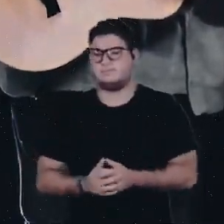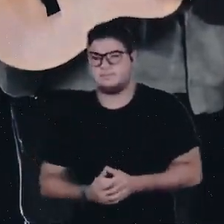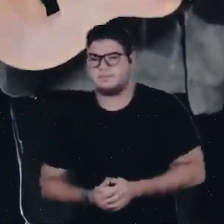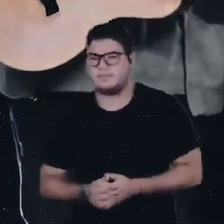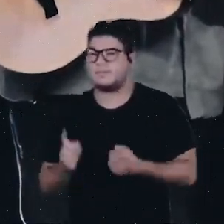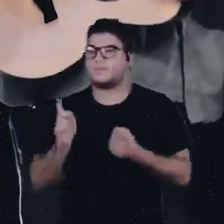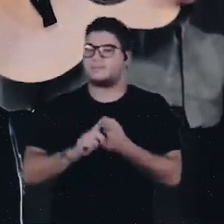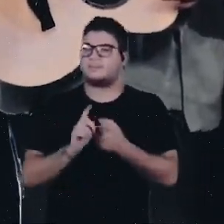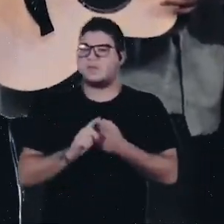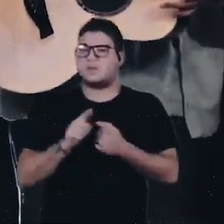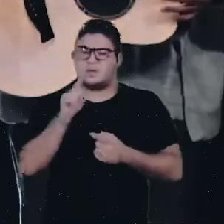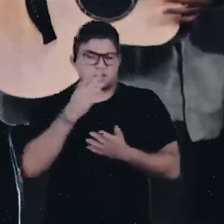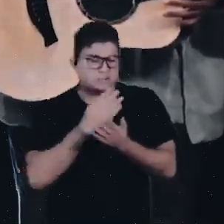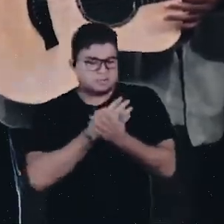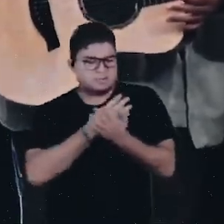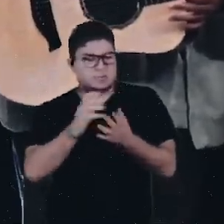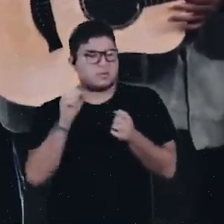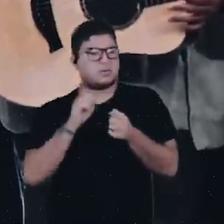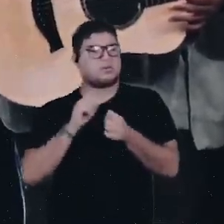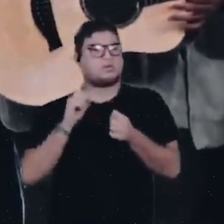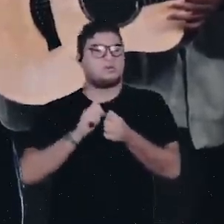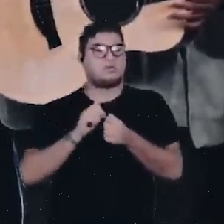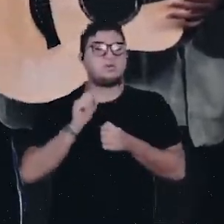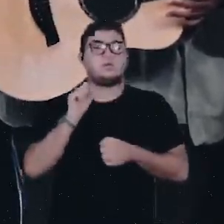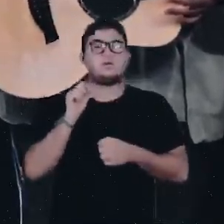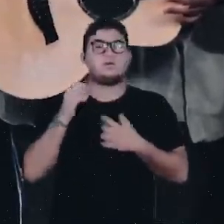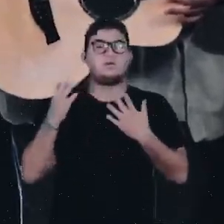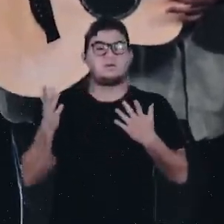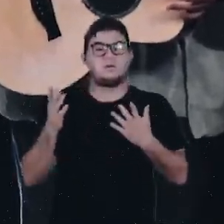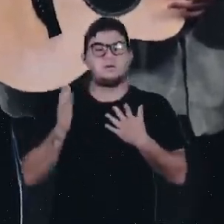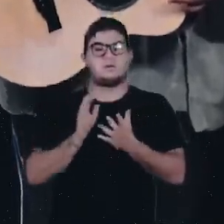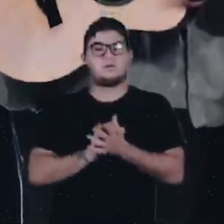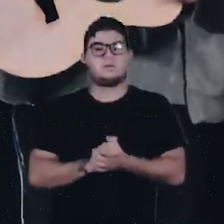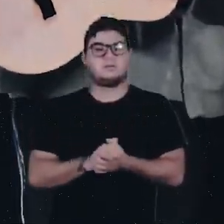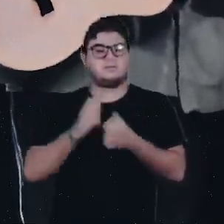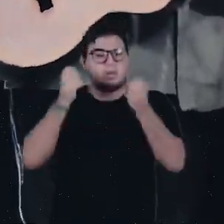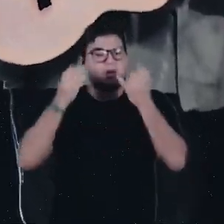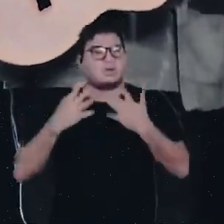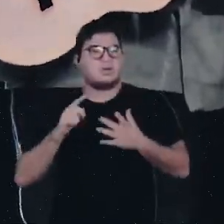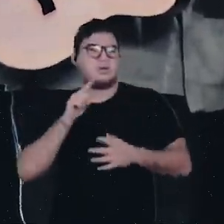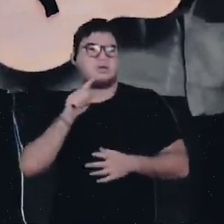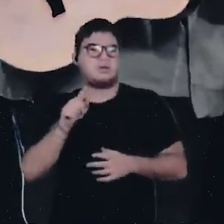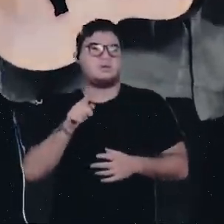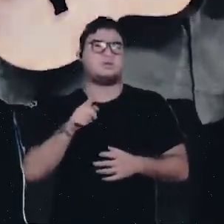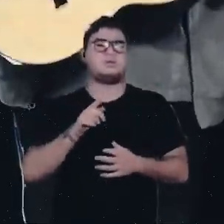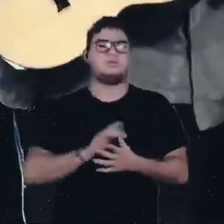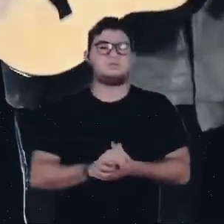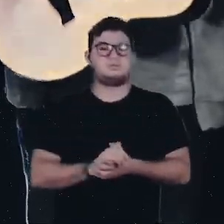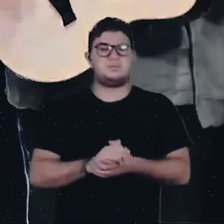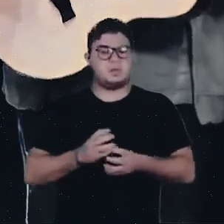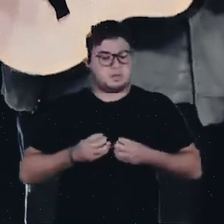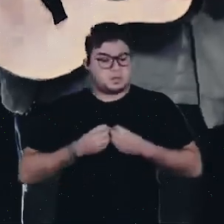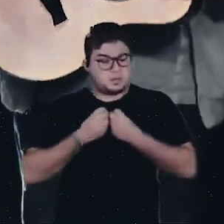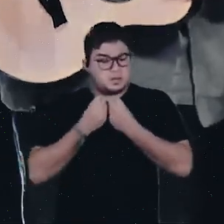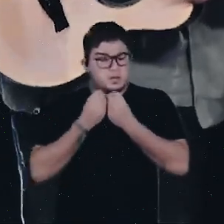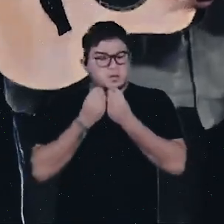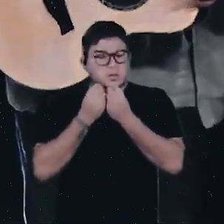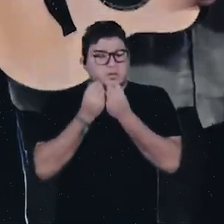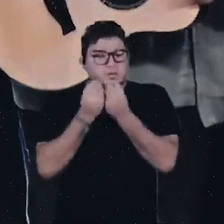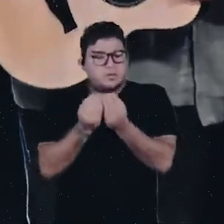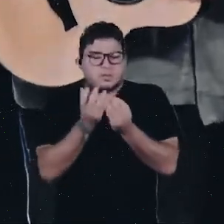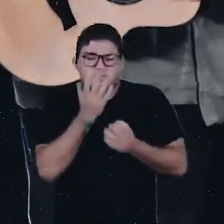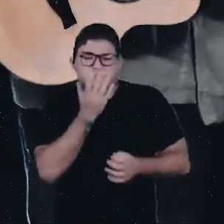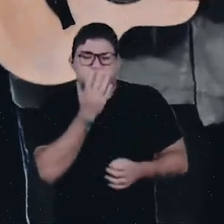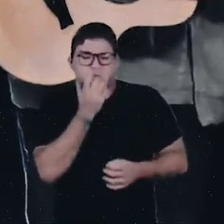Porque aí você começa a fazer o que Jesus faria comigo, faria com você. Por exemplo, você ia dar comida